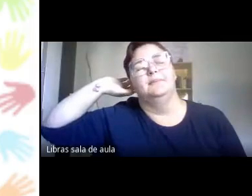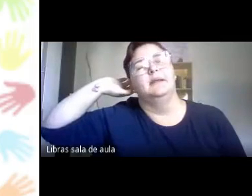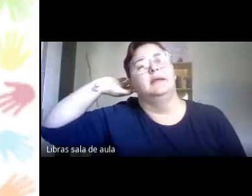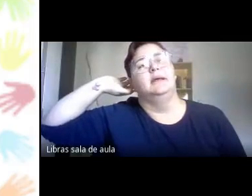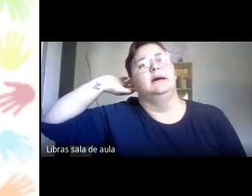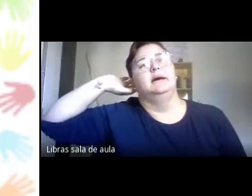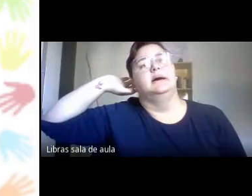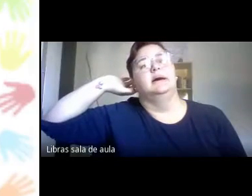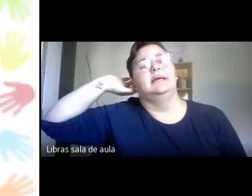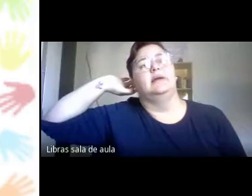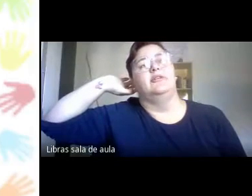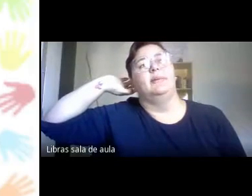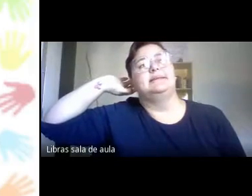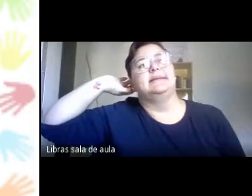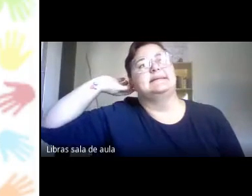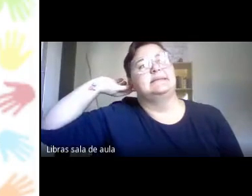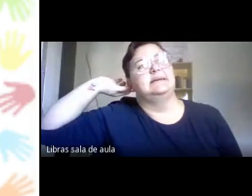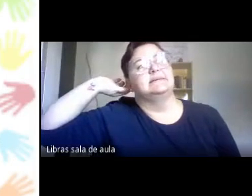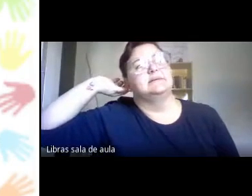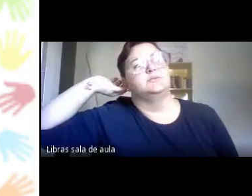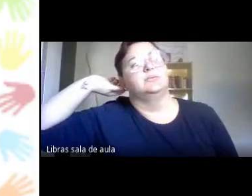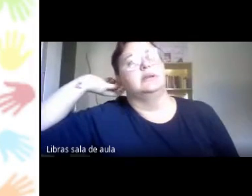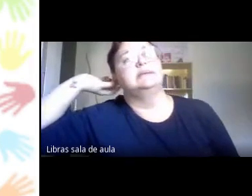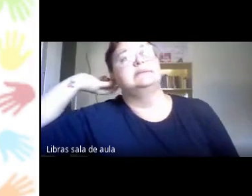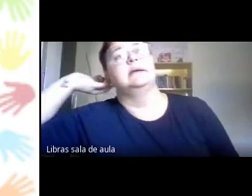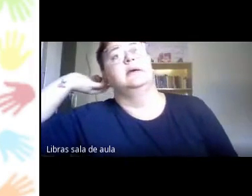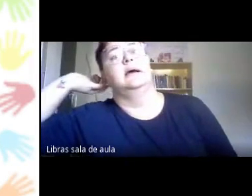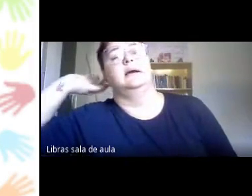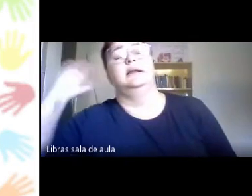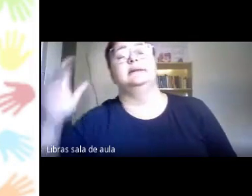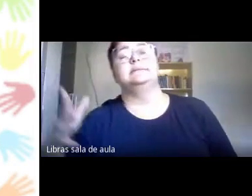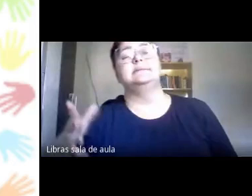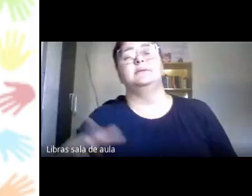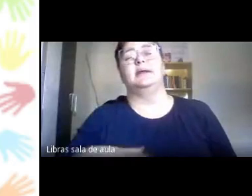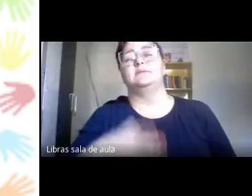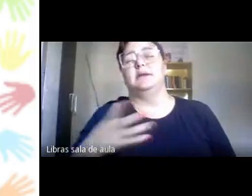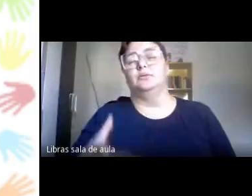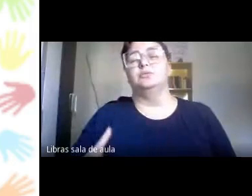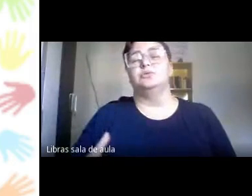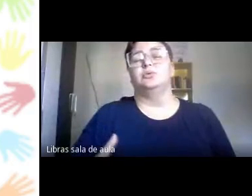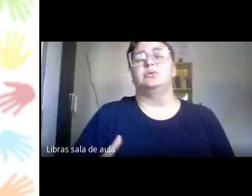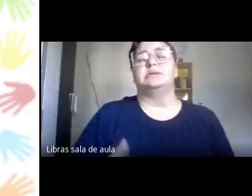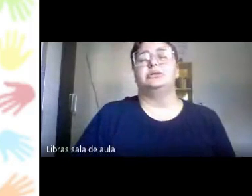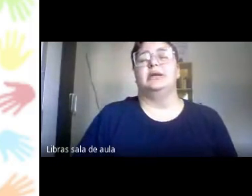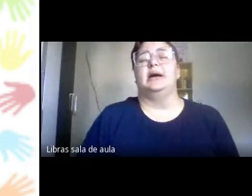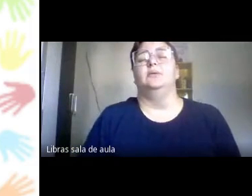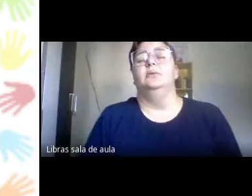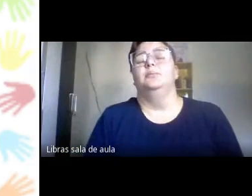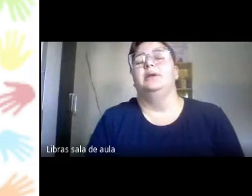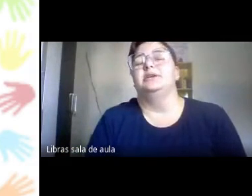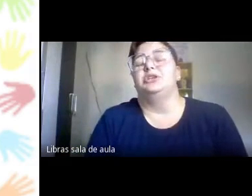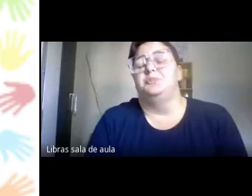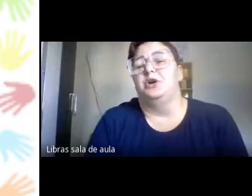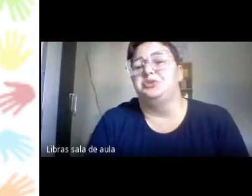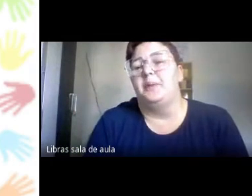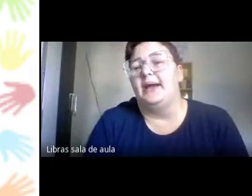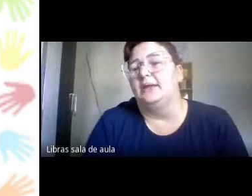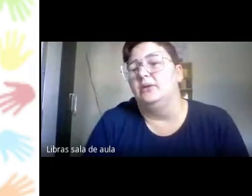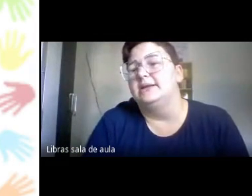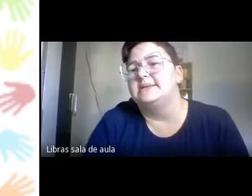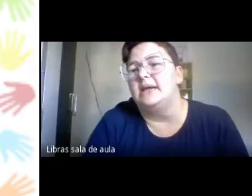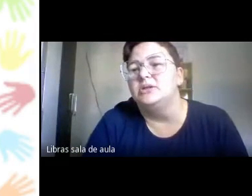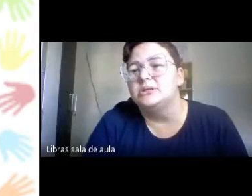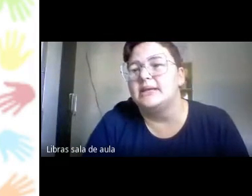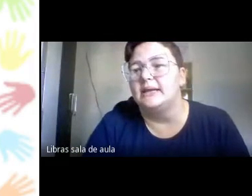trabalhar e alfabetizar as crianças surdas. Crianças não, né? Os alunos surdos em geral, porque a gente pode